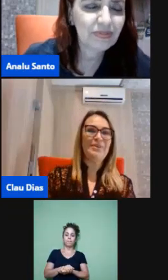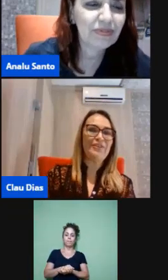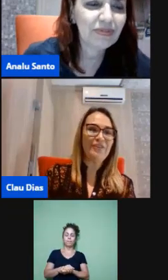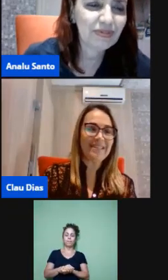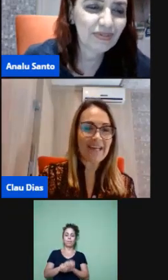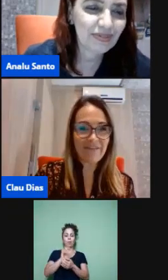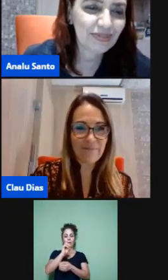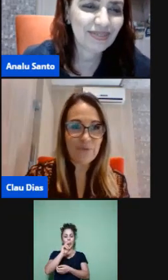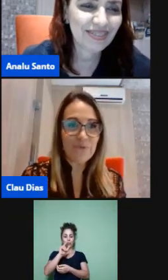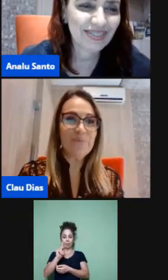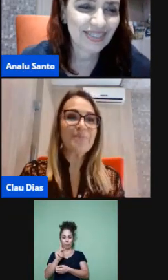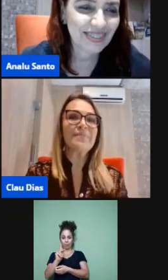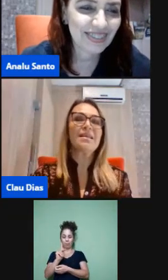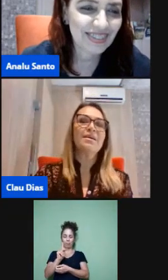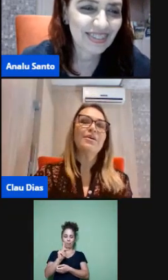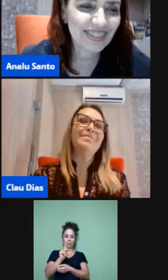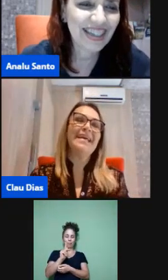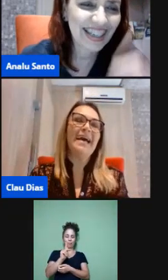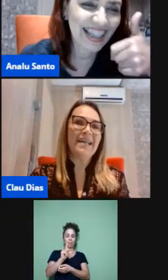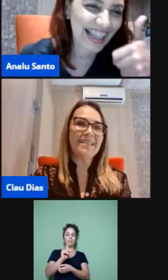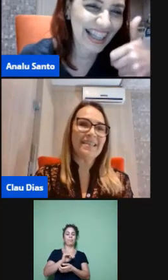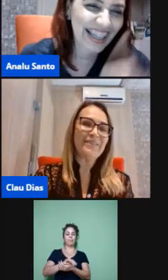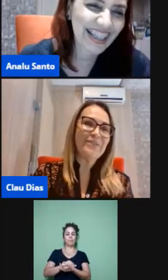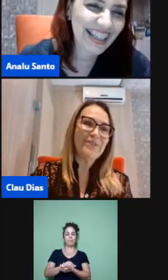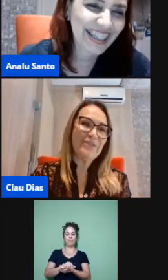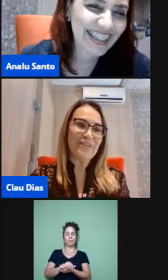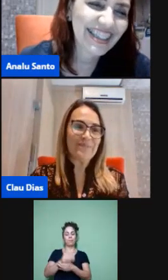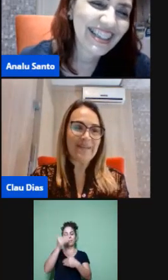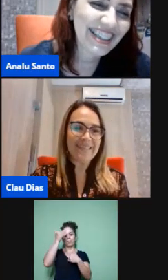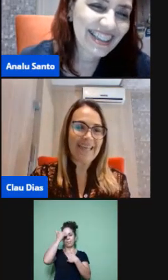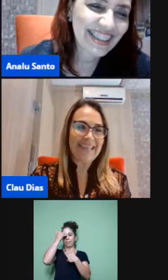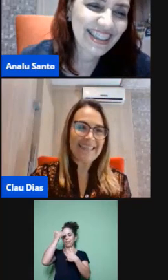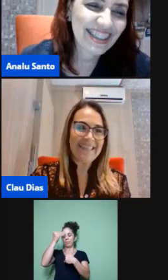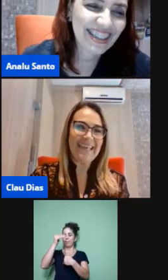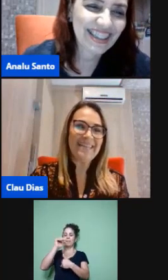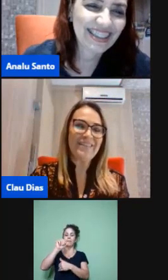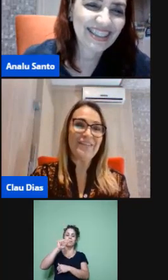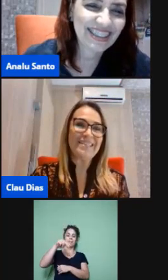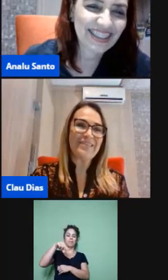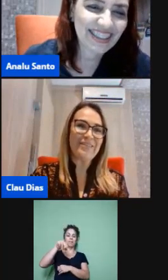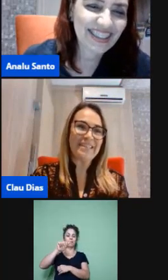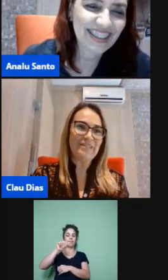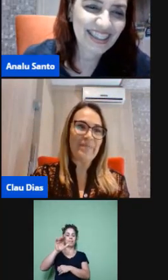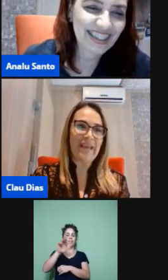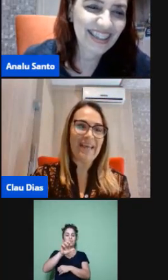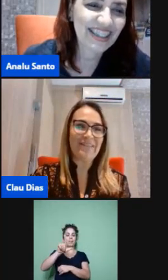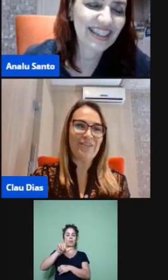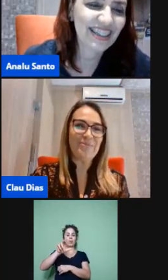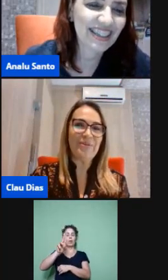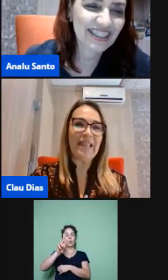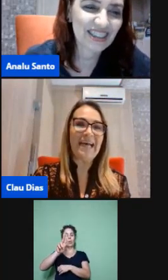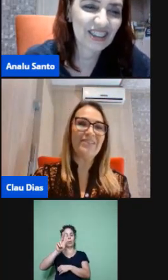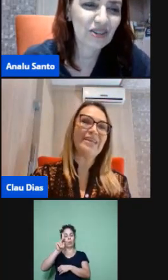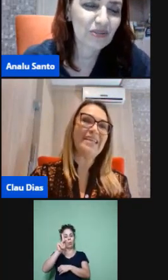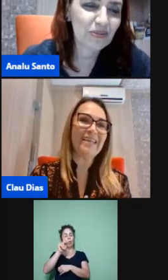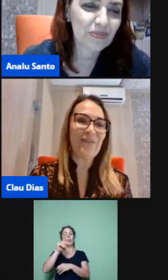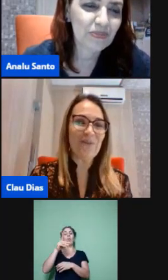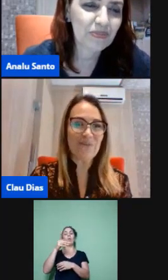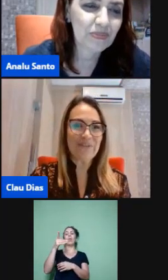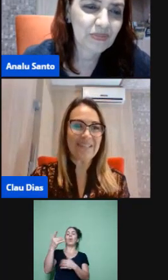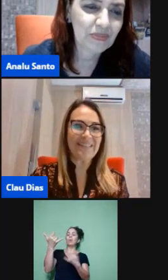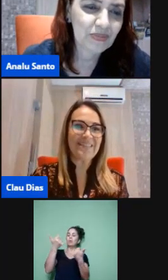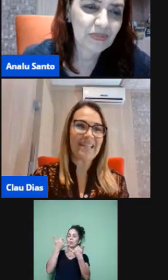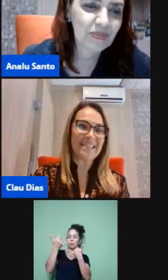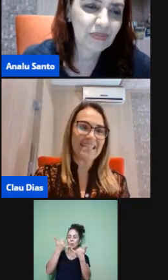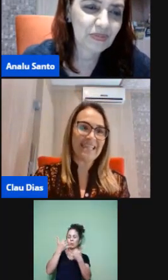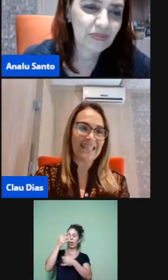Ok, o microfone estava mudo. Obrigada, Ana Lu, trouxe para a gente, né, todo esse conhecimento acumulado aí ao